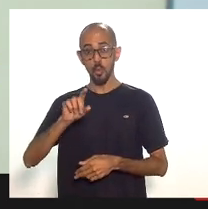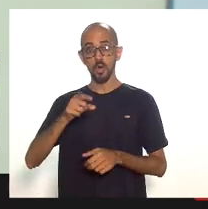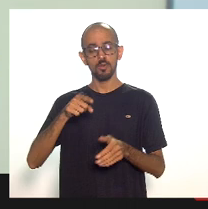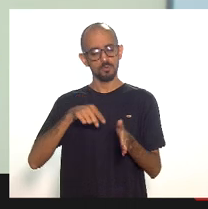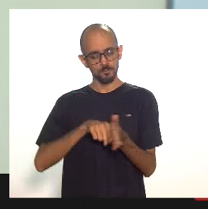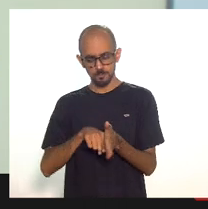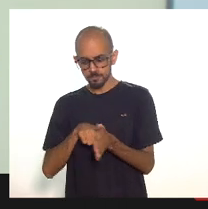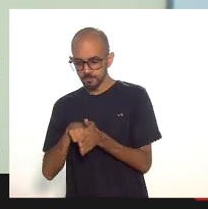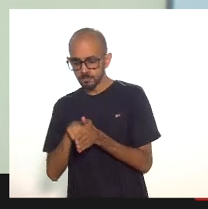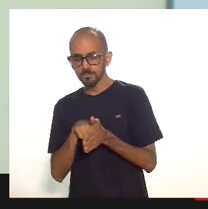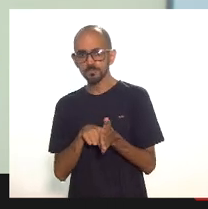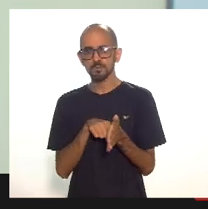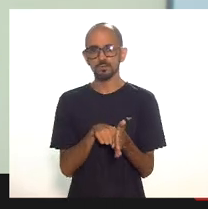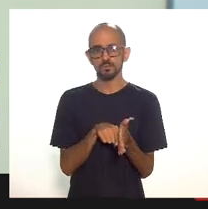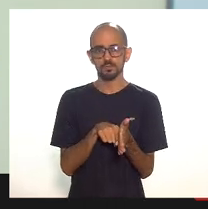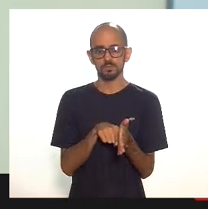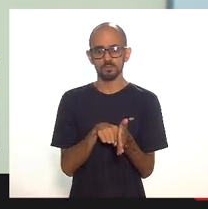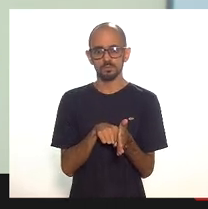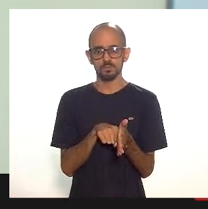periciado